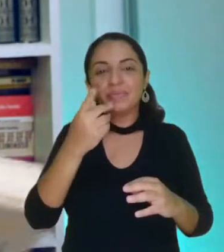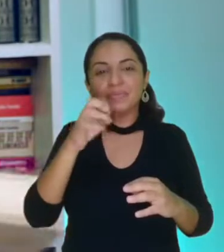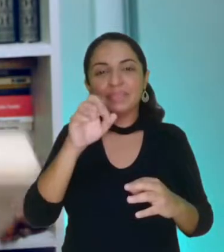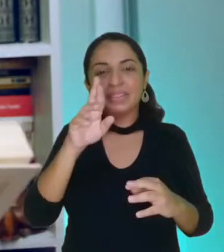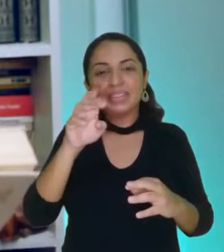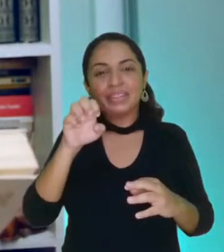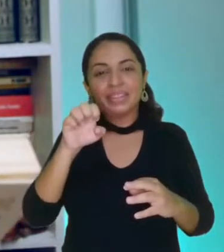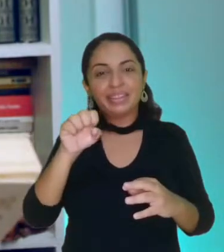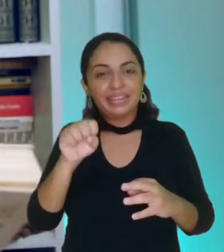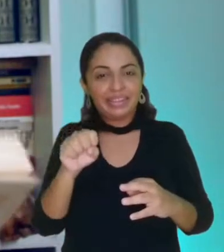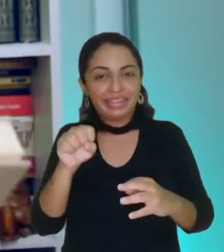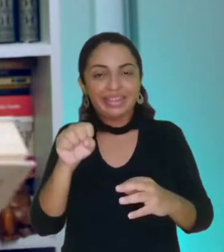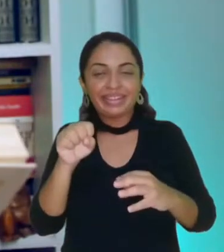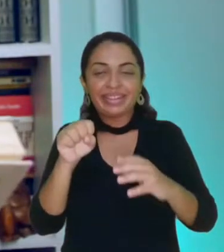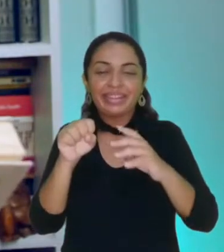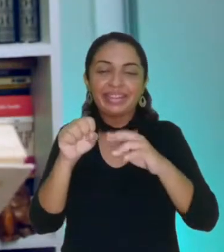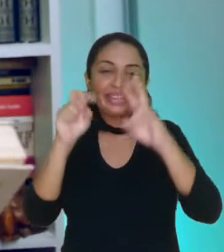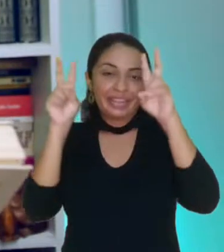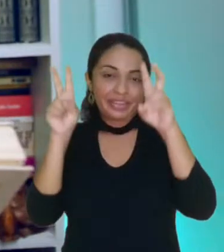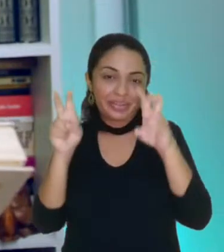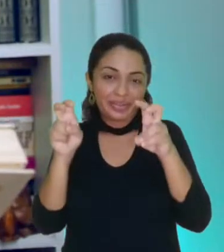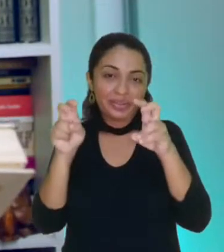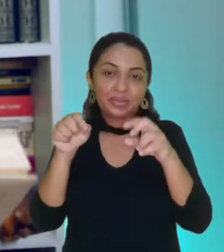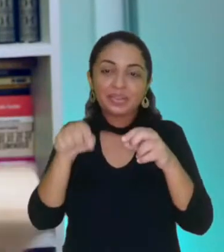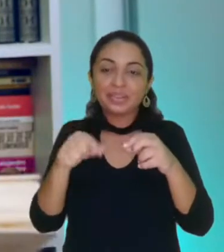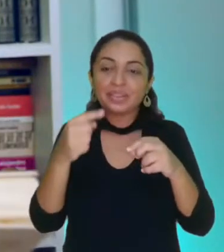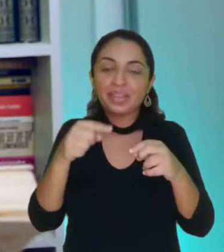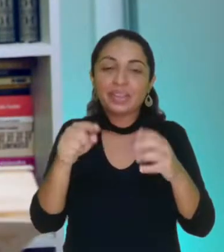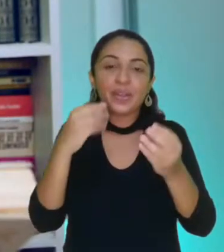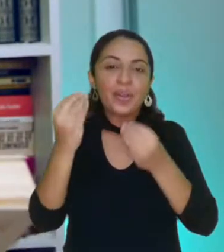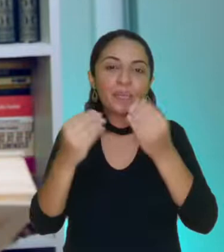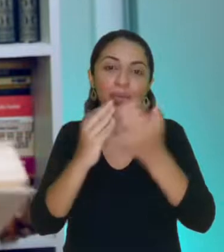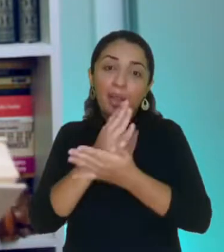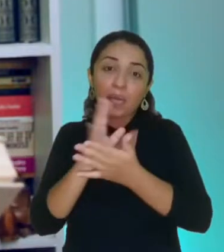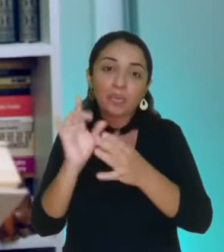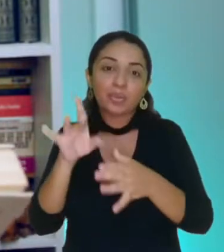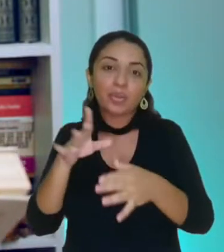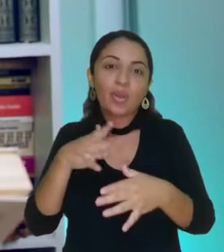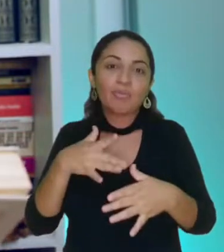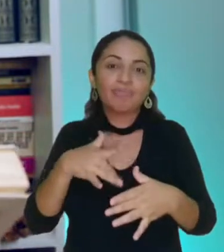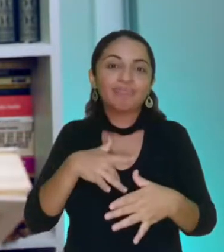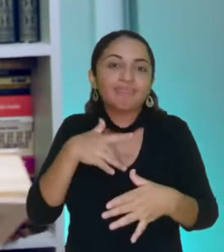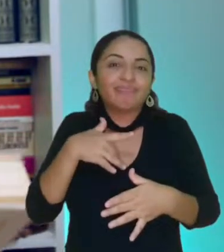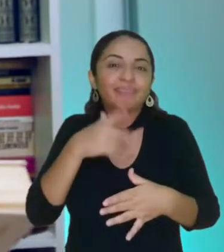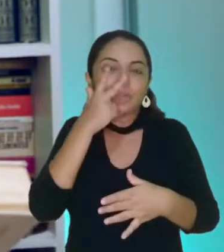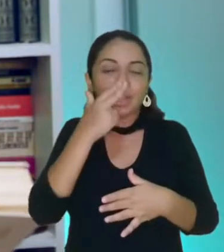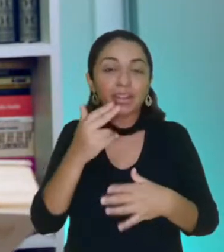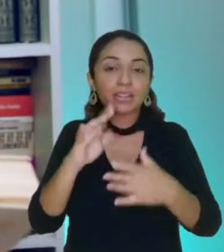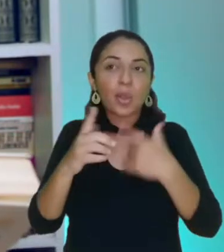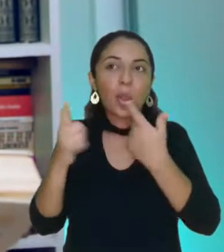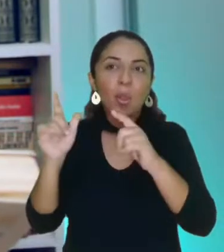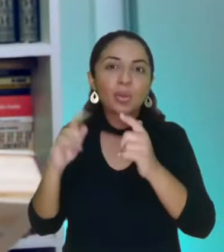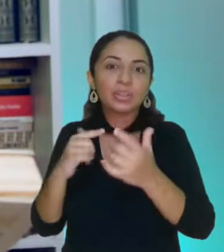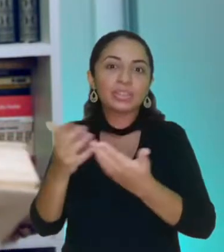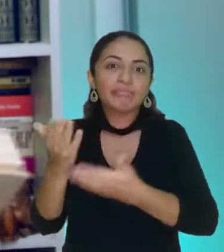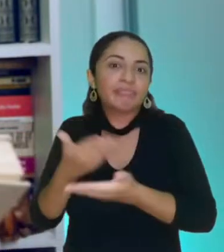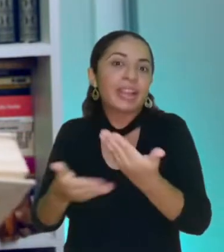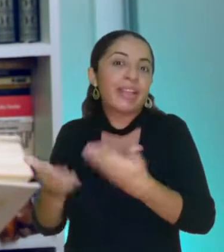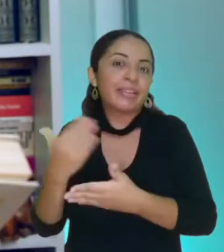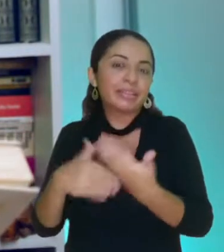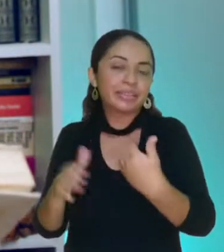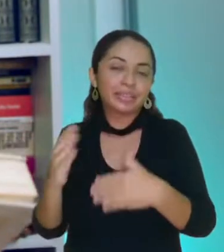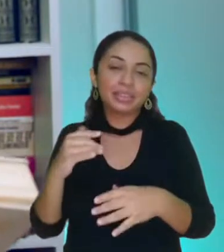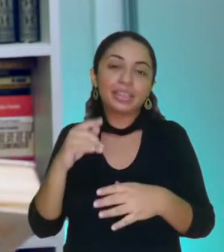algumas o prazer efêmero, de outras, pelo casamento, a projeção financeira e profissional. No retrato de Georges Duroy, um